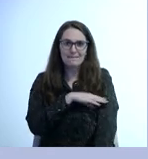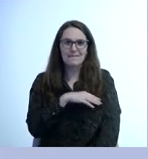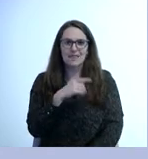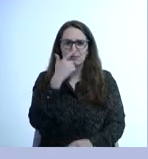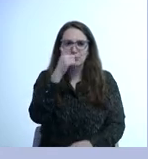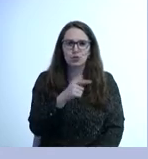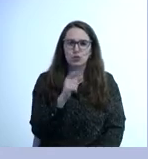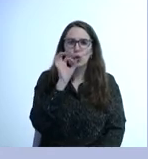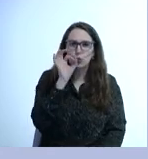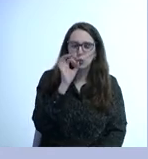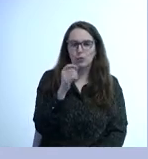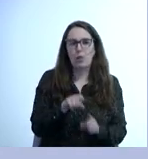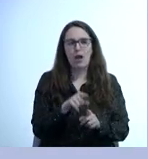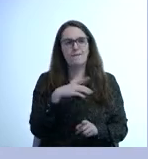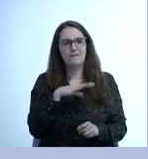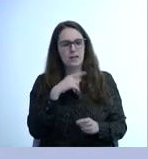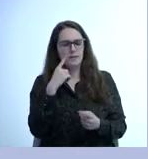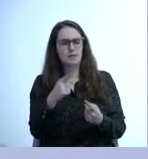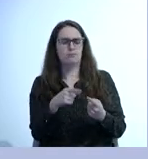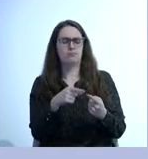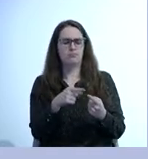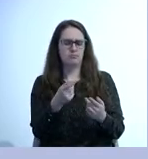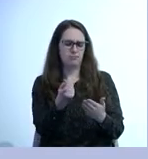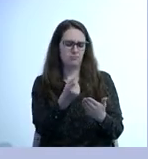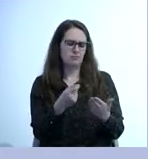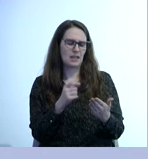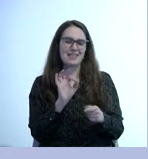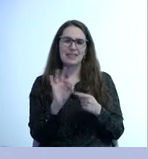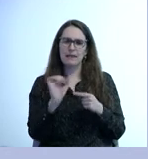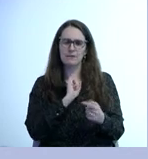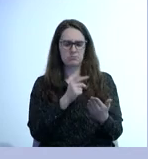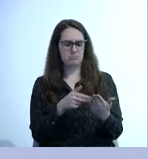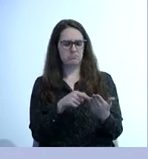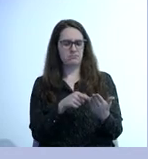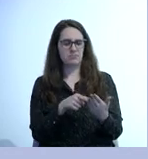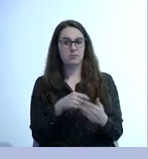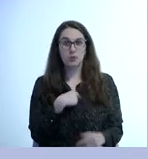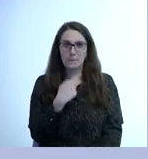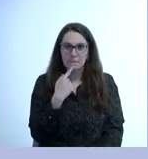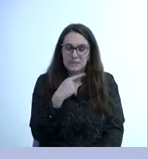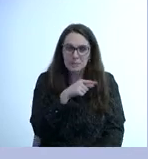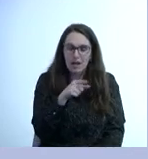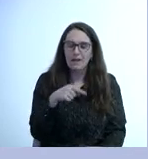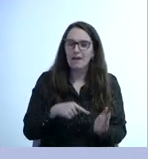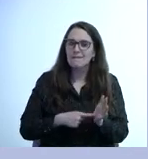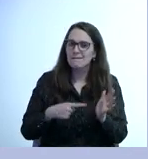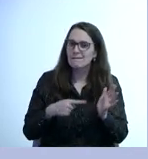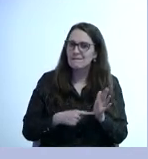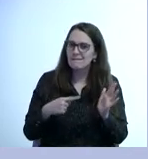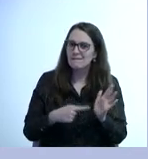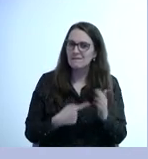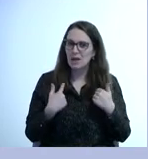para analisar um traço de uma Rotring 013. E isto eu percebi a exigência que estava por trás